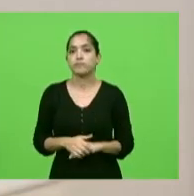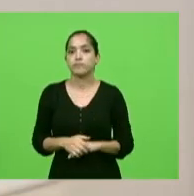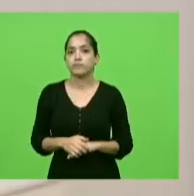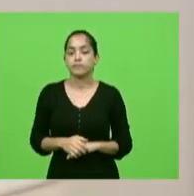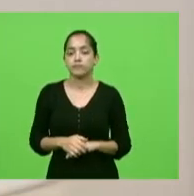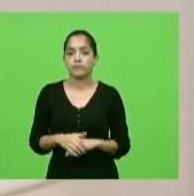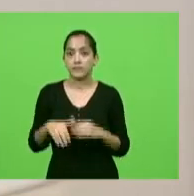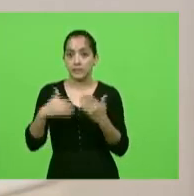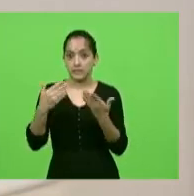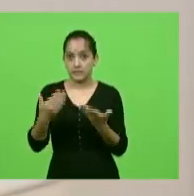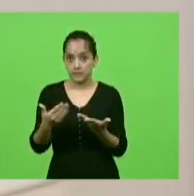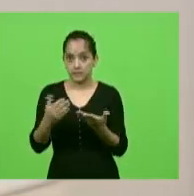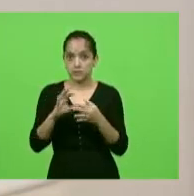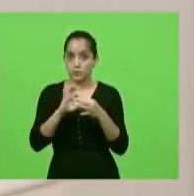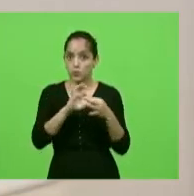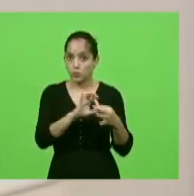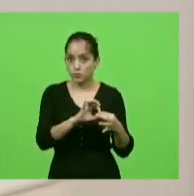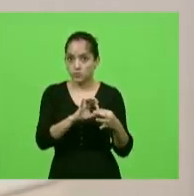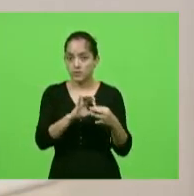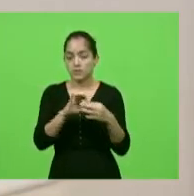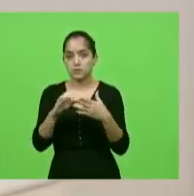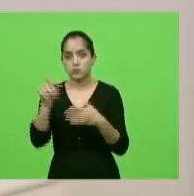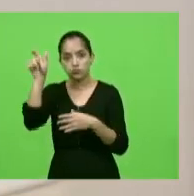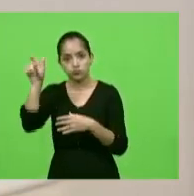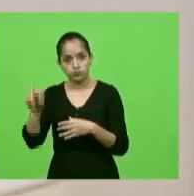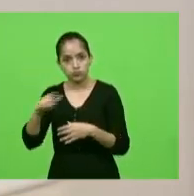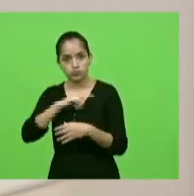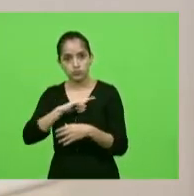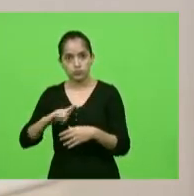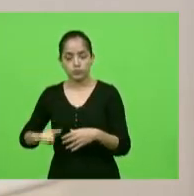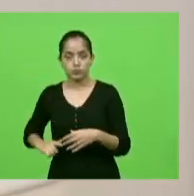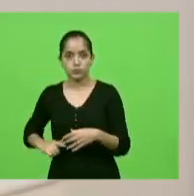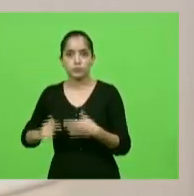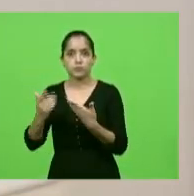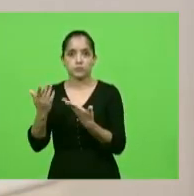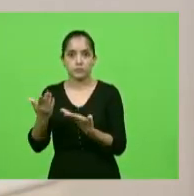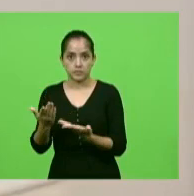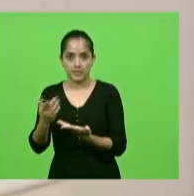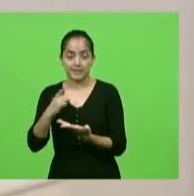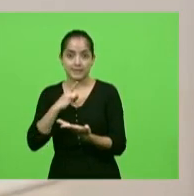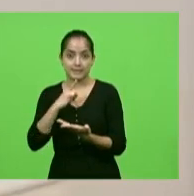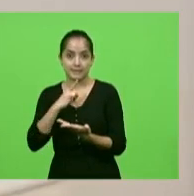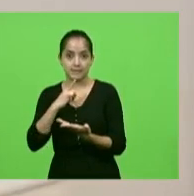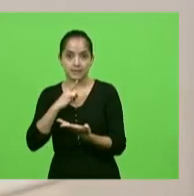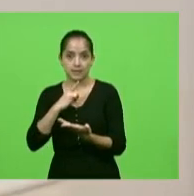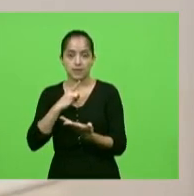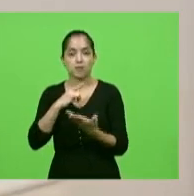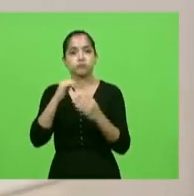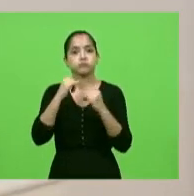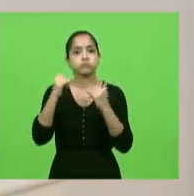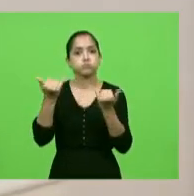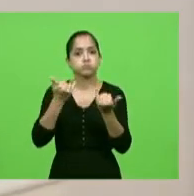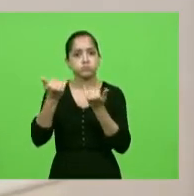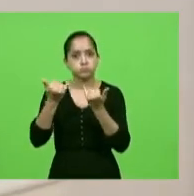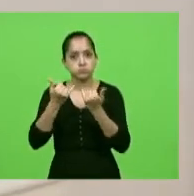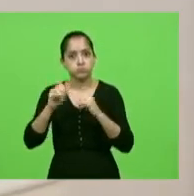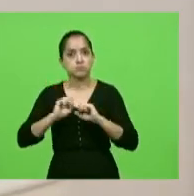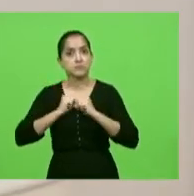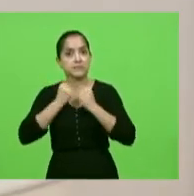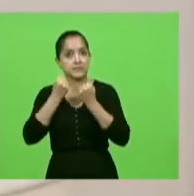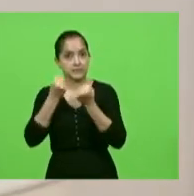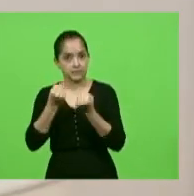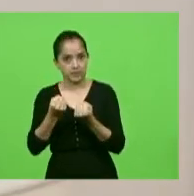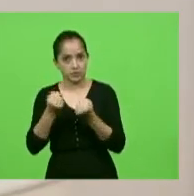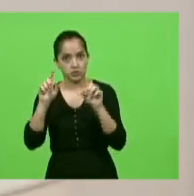Nesse contexto, ainda que o excelentíssimo senhor governador do Estado de Santa Catarina tenha, em suas informações, defendido ser, abre